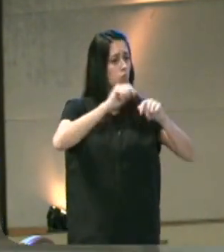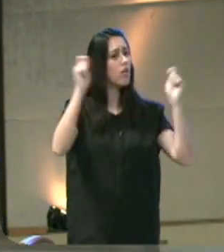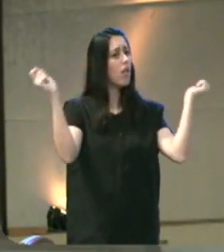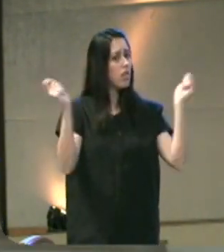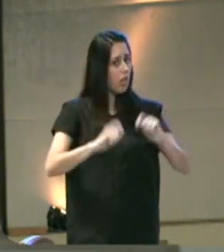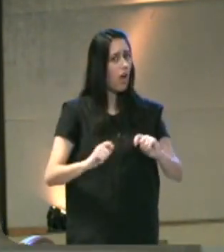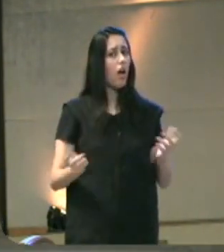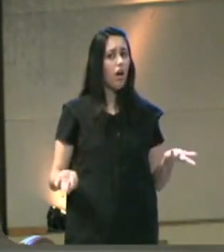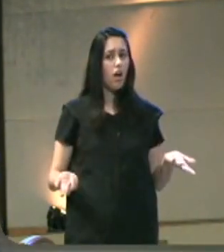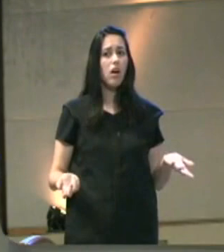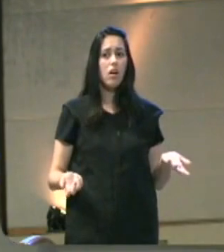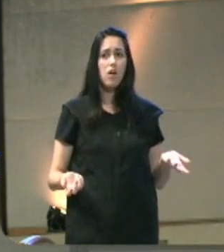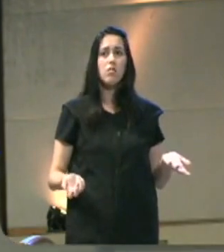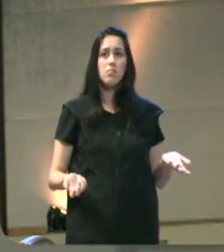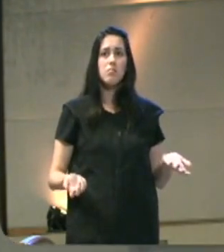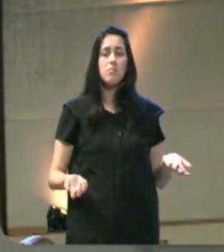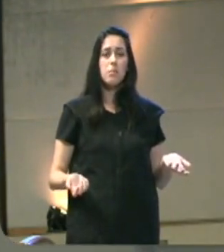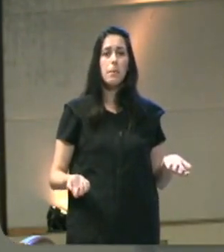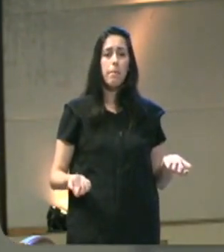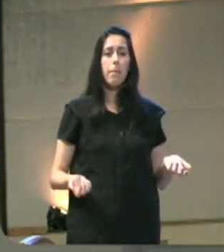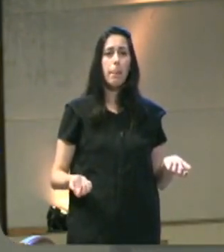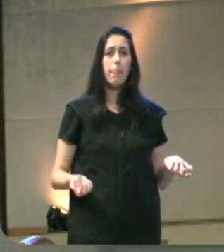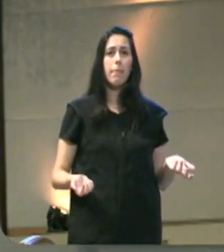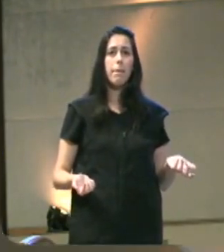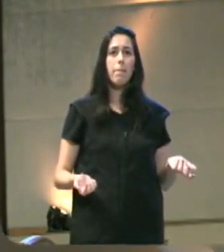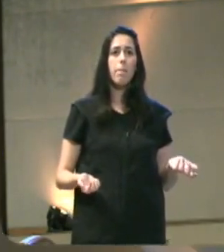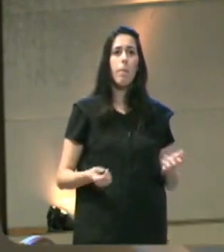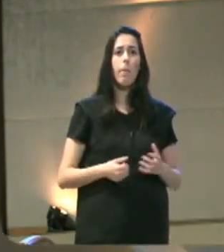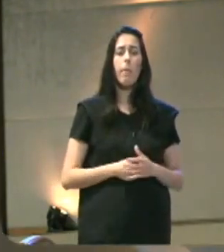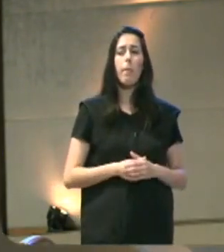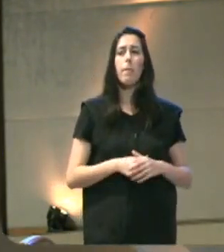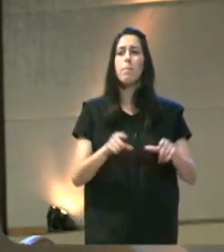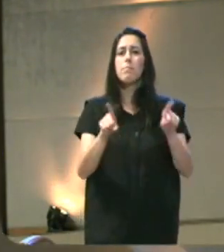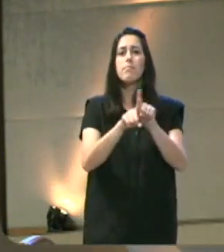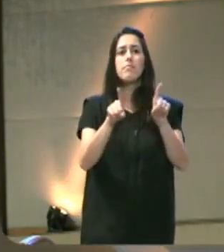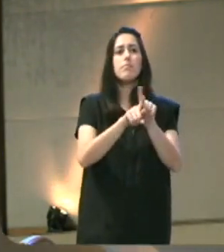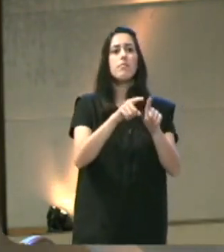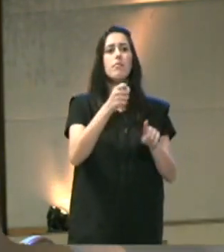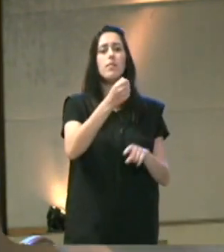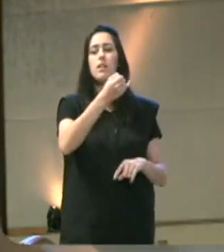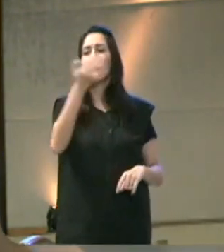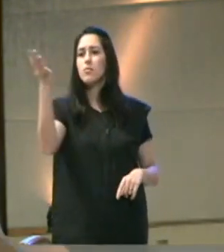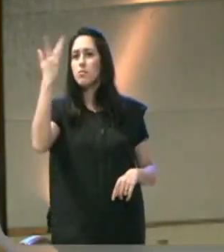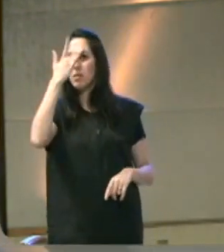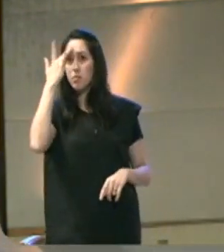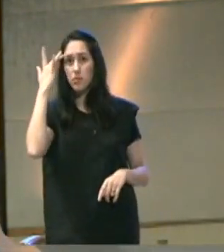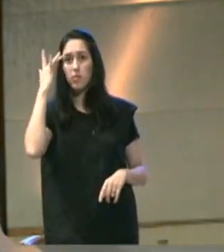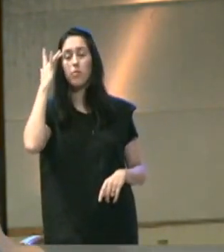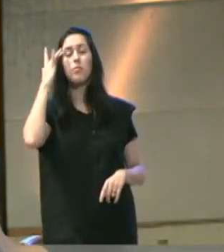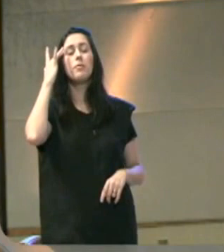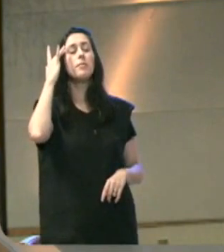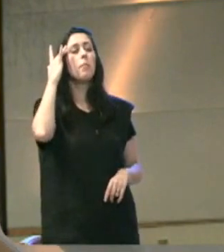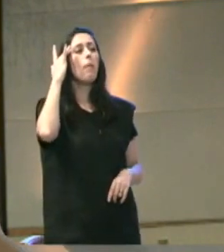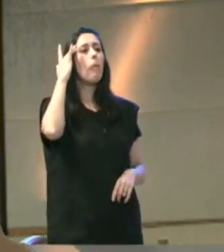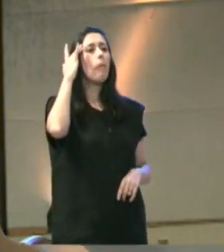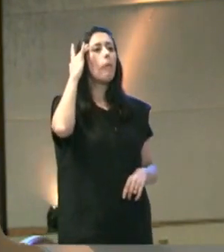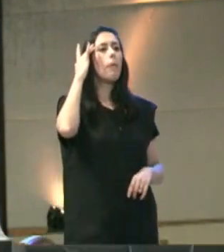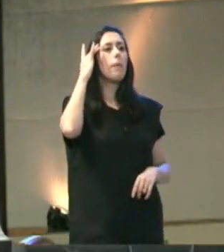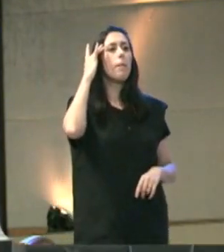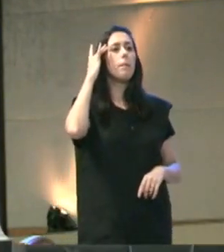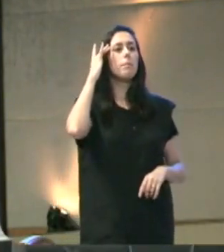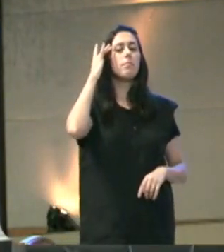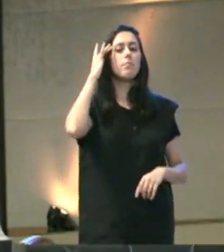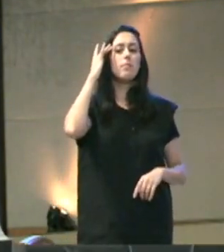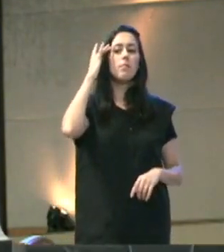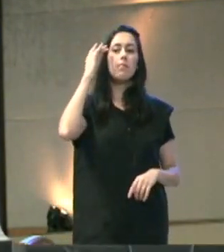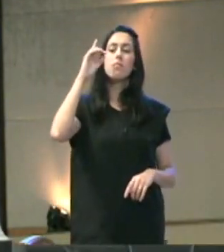Outras pessoas a quem o Senhor está falando aqui, Ele está dizendo, olha, nesse processo que eu vou fazer na tua